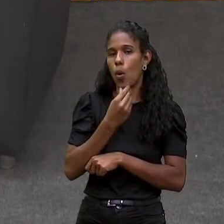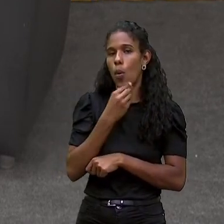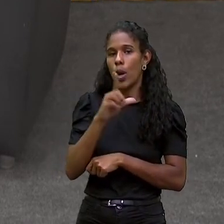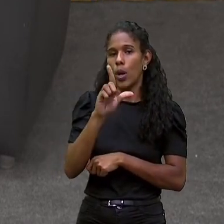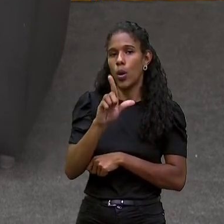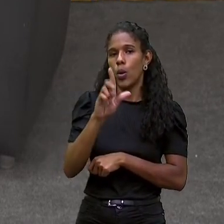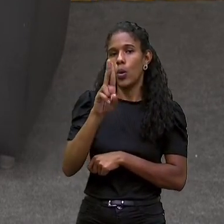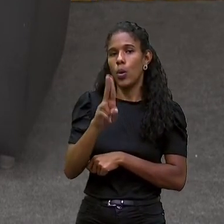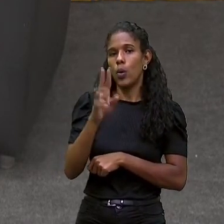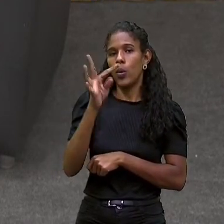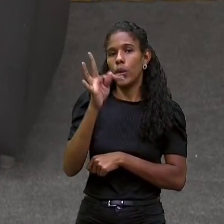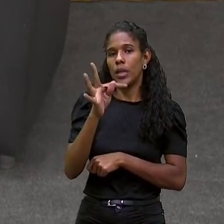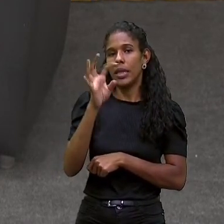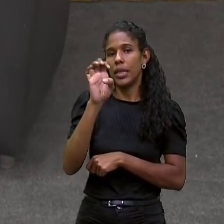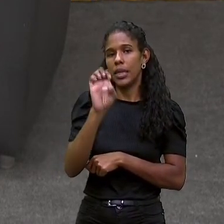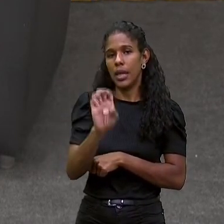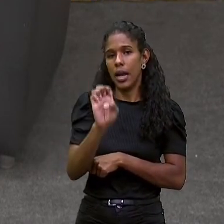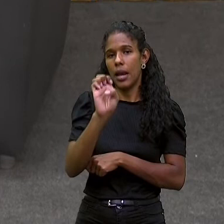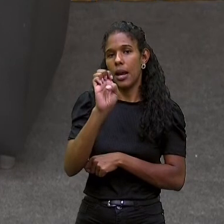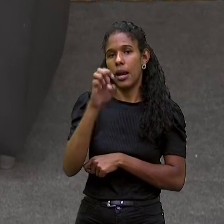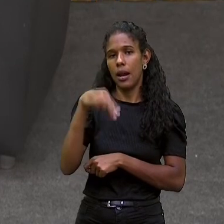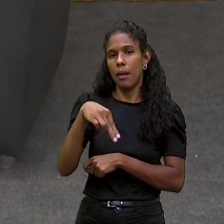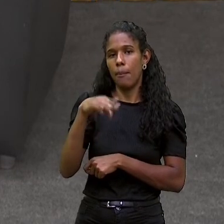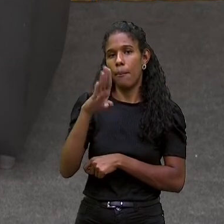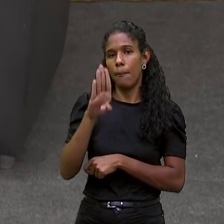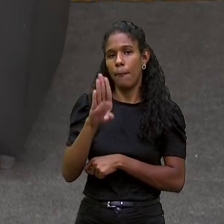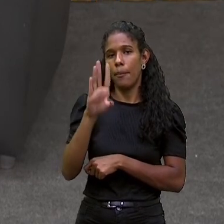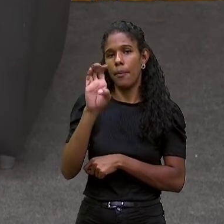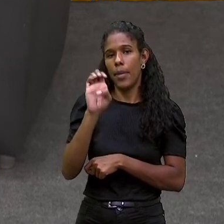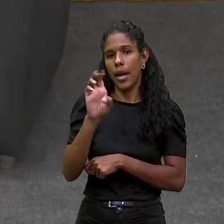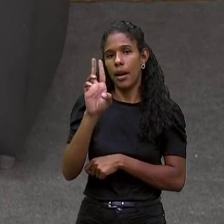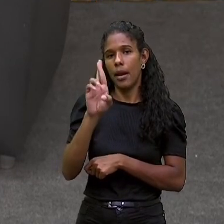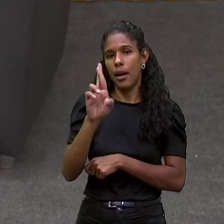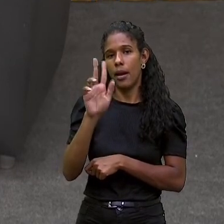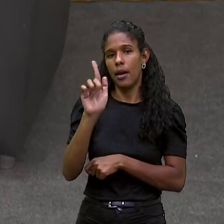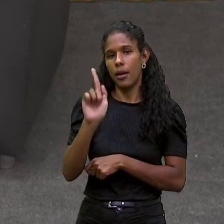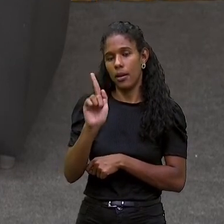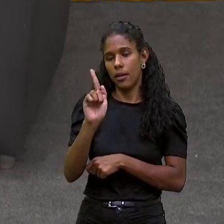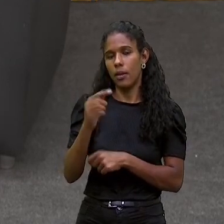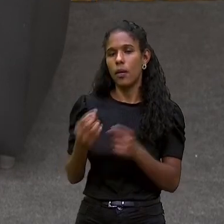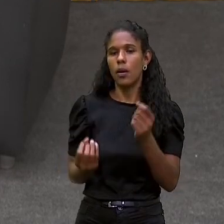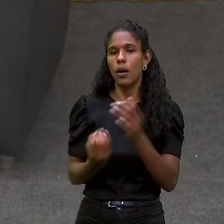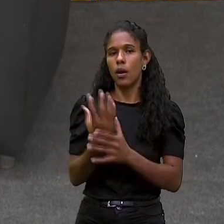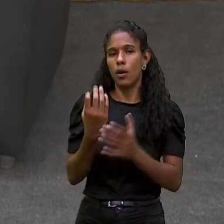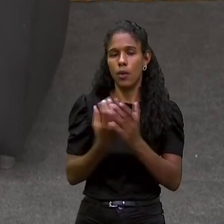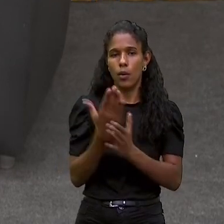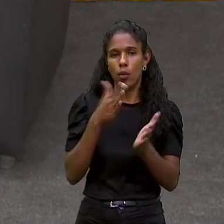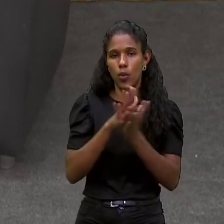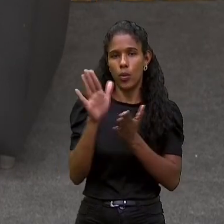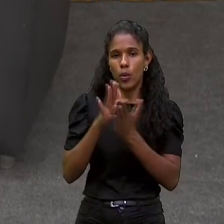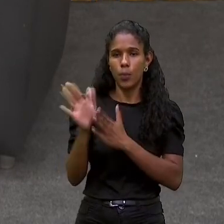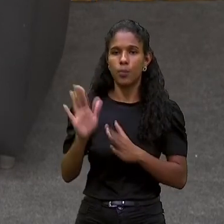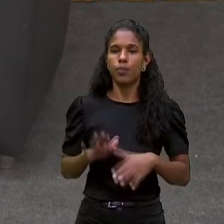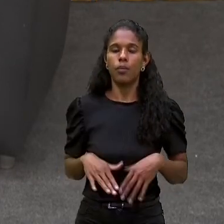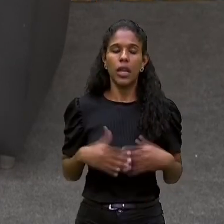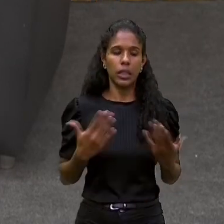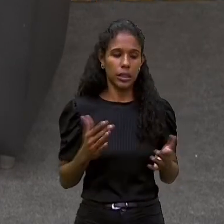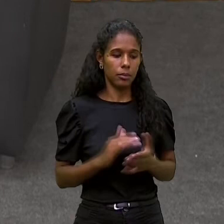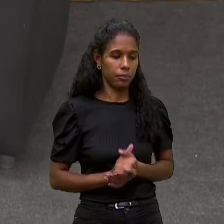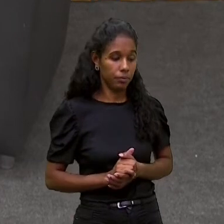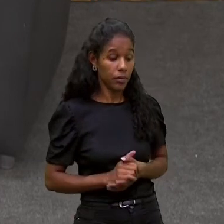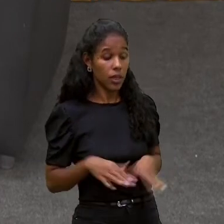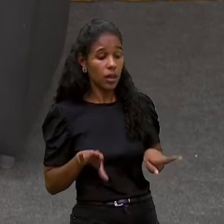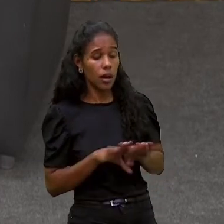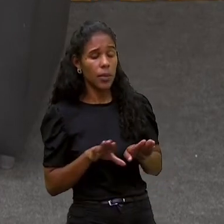Existem estudos que comprovam que a leitura pode ajudar a prevenir doenças, dando um exemplo, o Alzheimer. Isso é